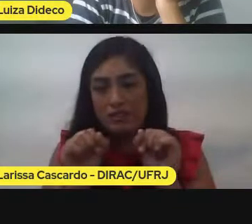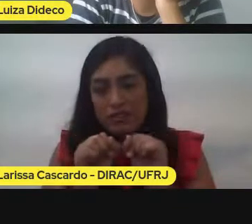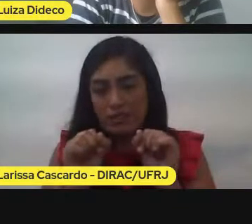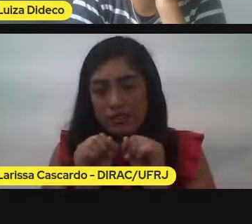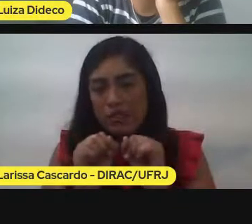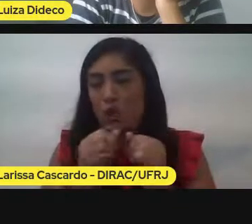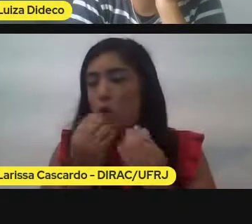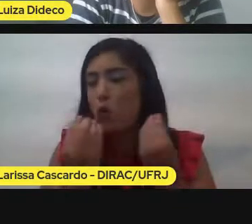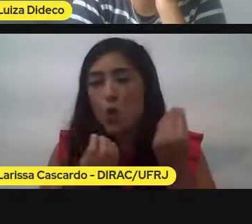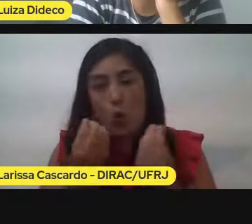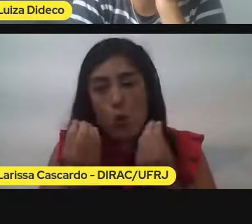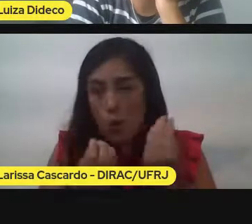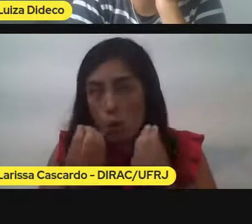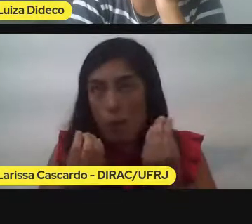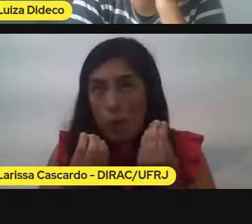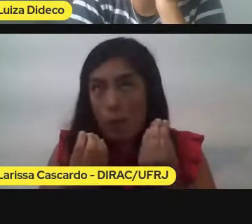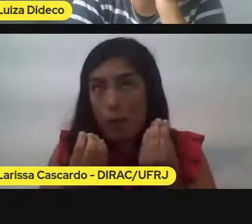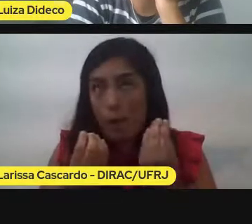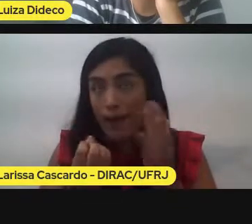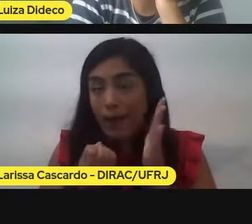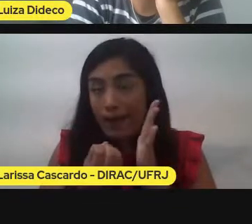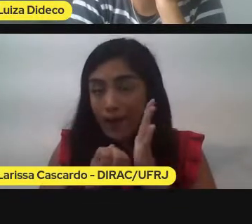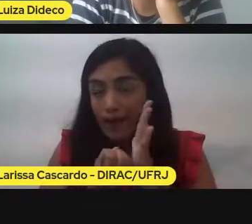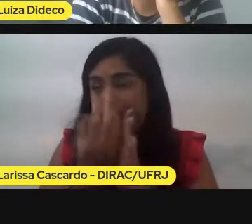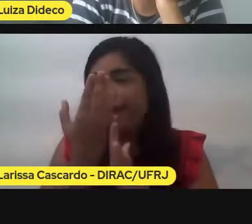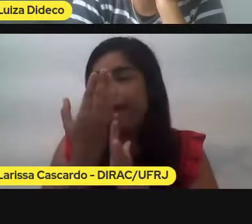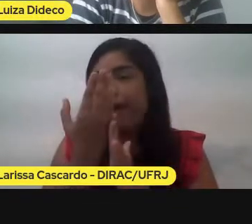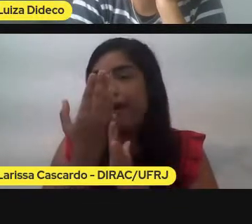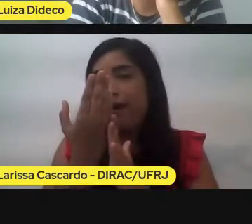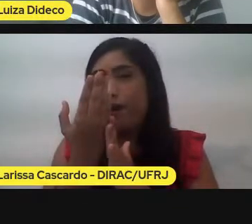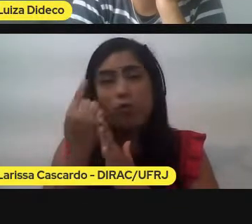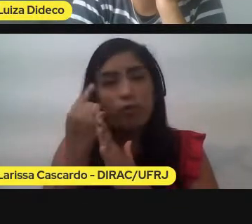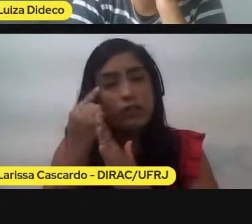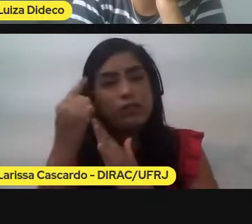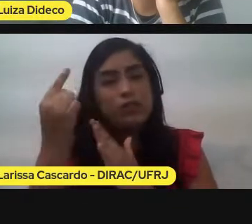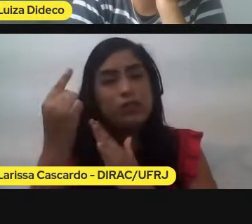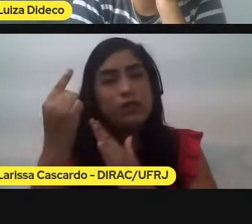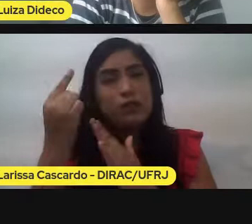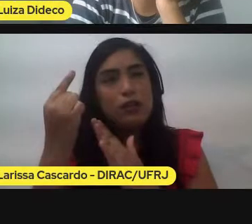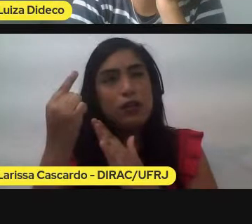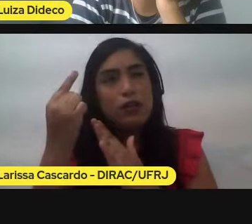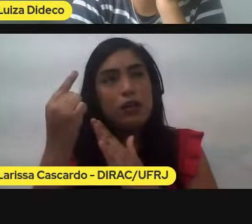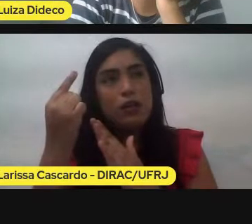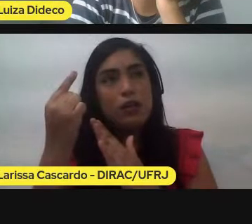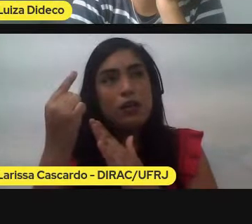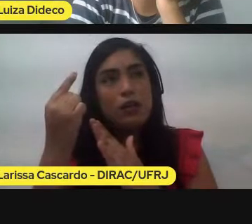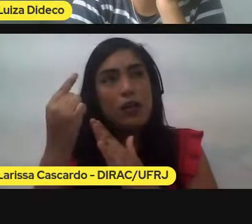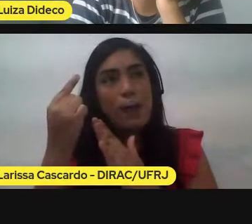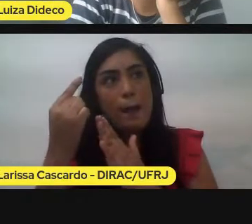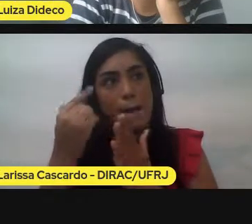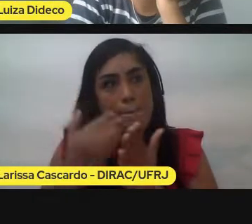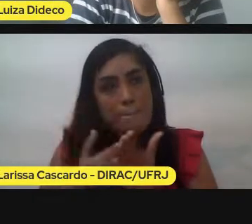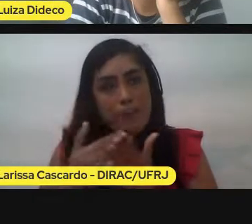Como estabelecer um movimento a partir de uma dinâmica do